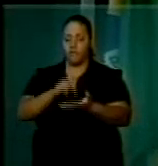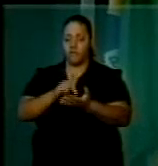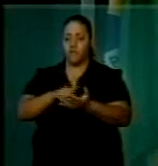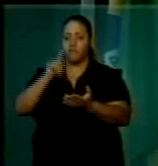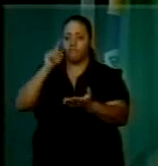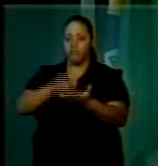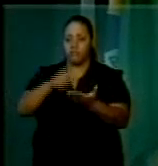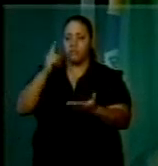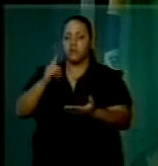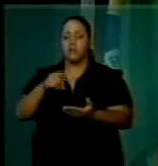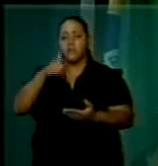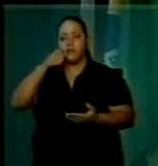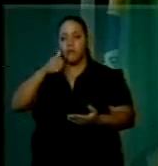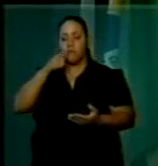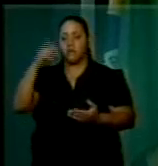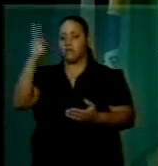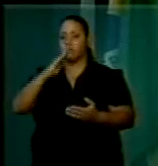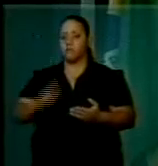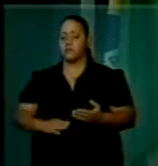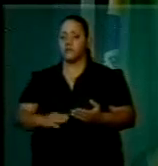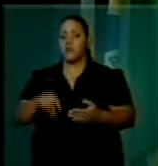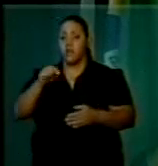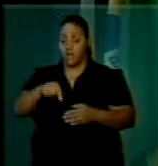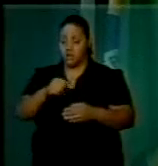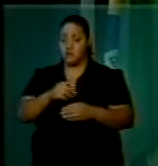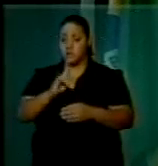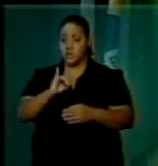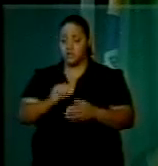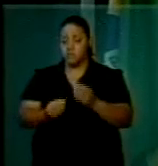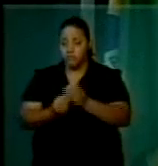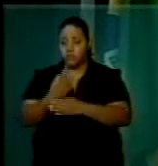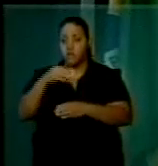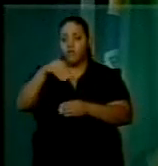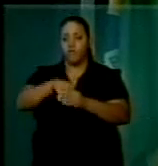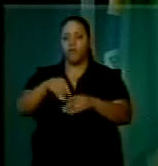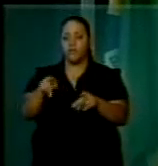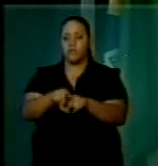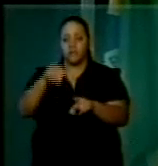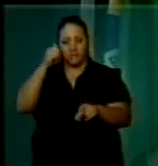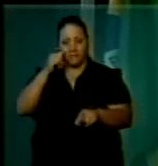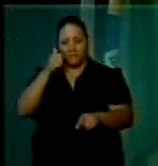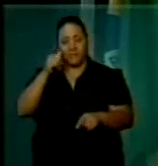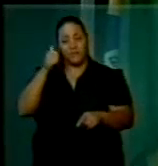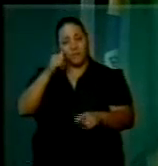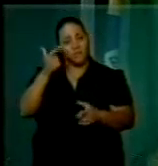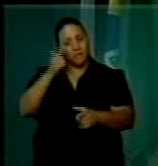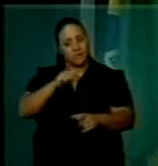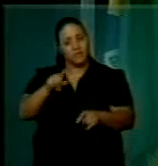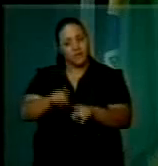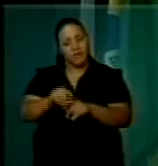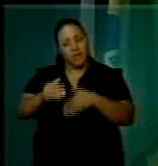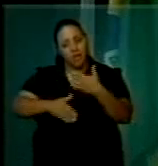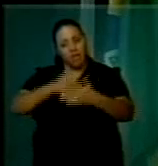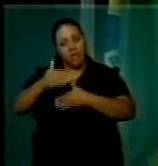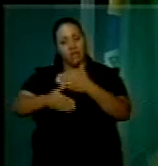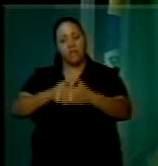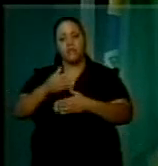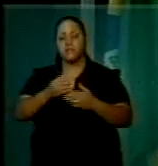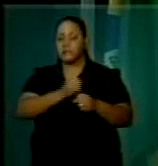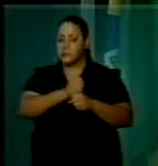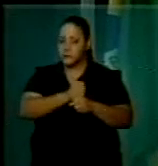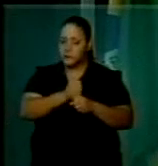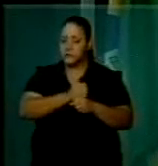mulher brasileira. Nesta data foi instituído o voto feminino. As mulheres conquistavam, depois de muitos anos